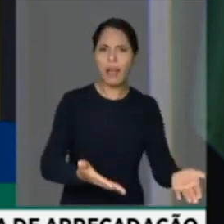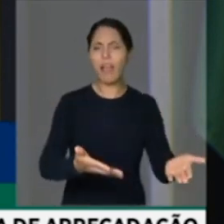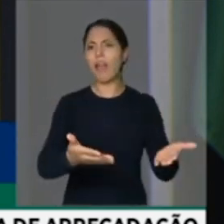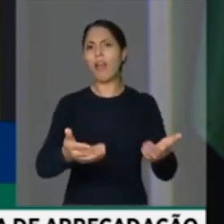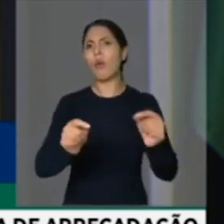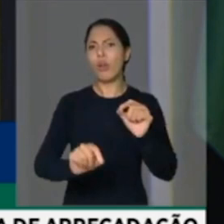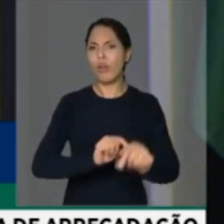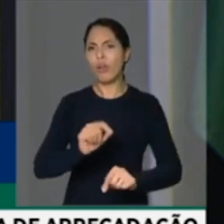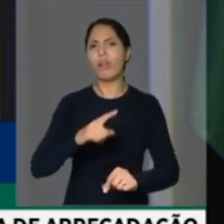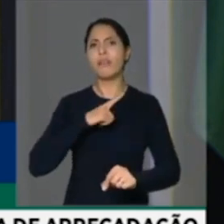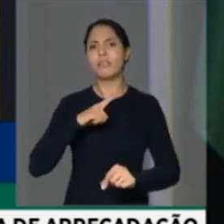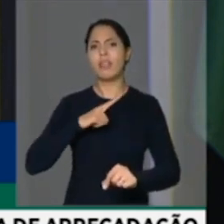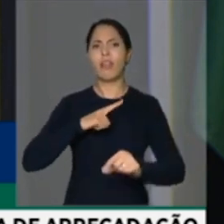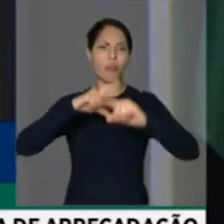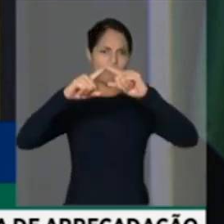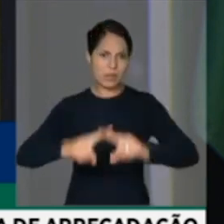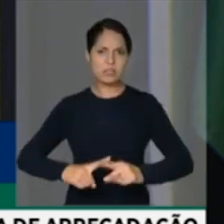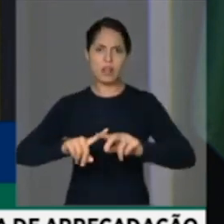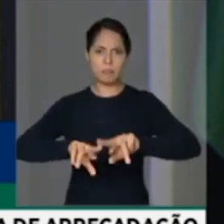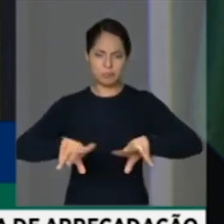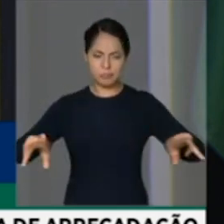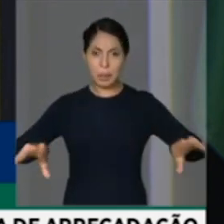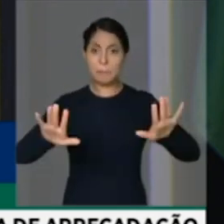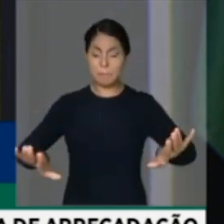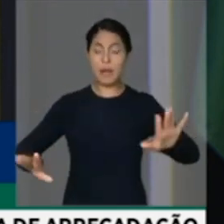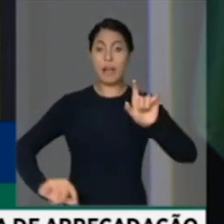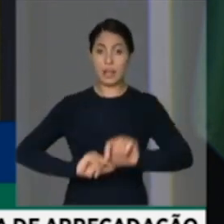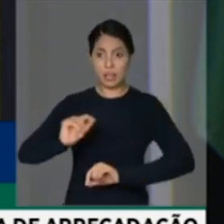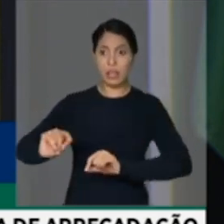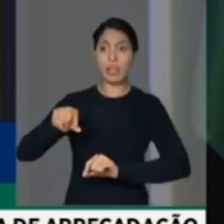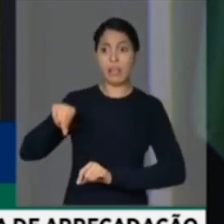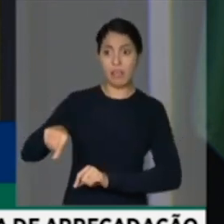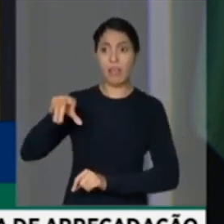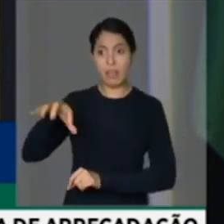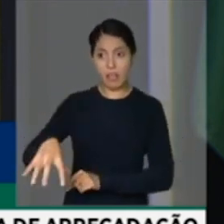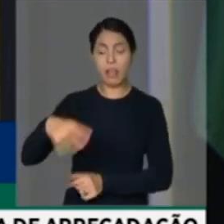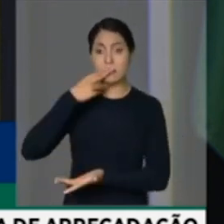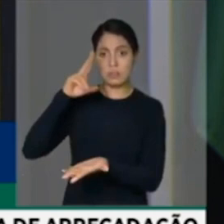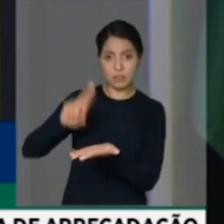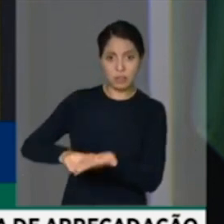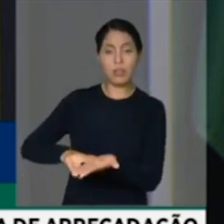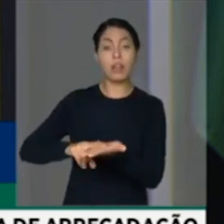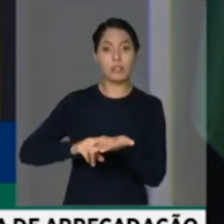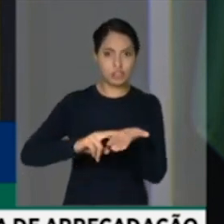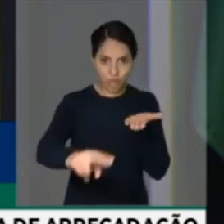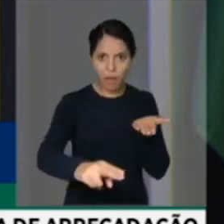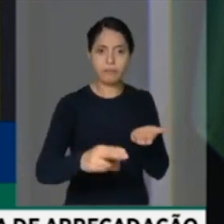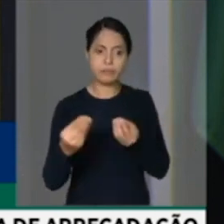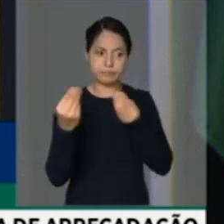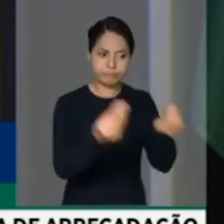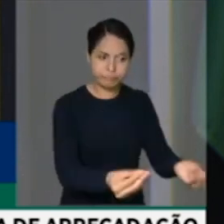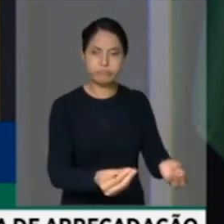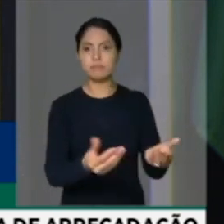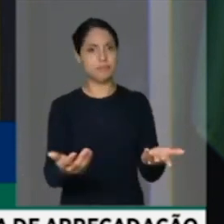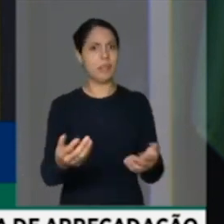Correios competem com outros atores de mercado, mas sim do mercado em que os Correios têm um monopólio, que é a entrega de carta. Trata